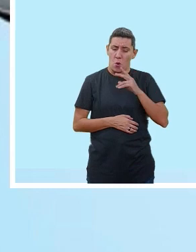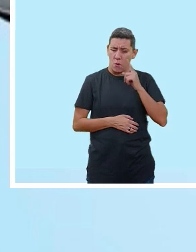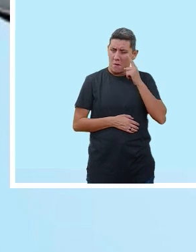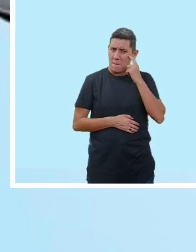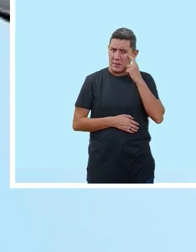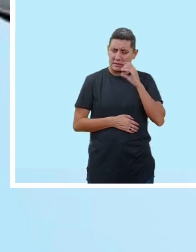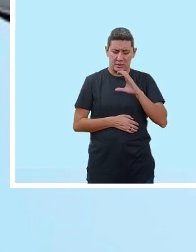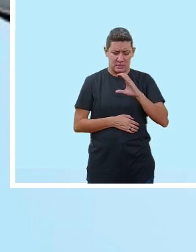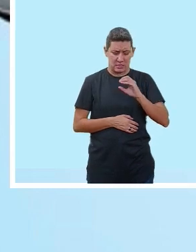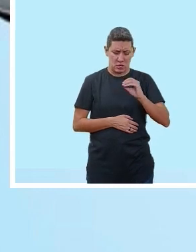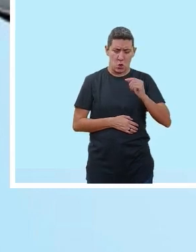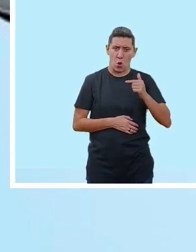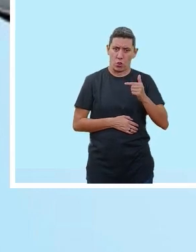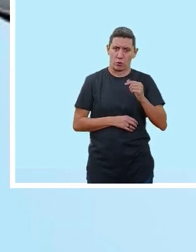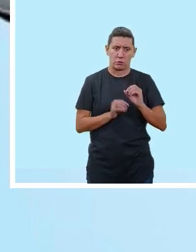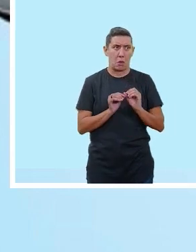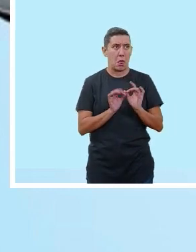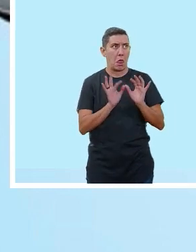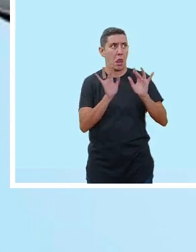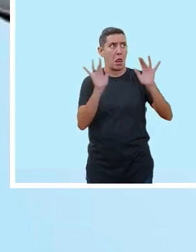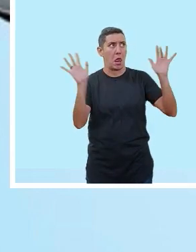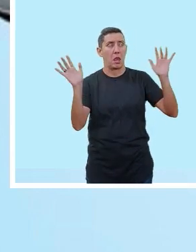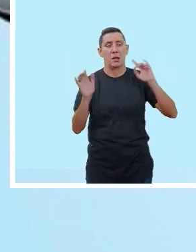atmosfera, lembre-se que